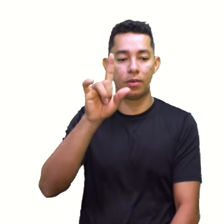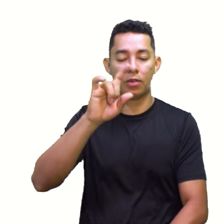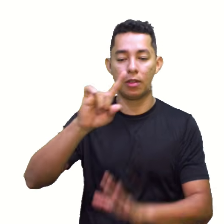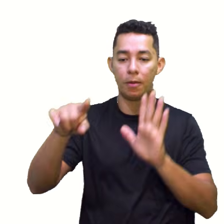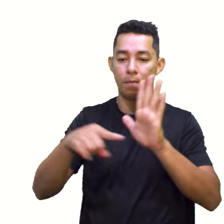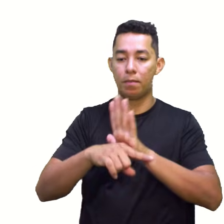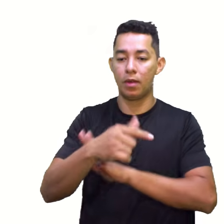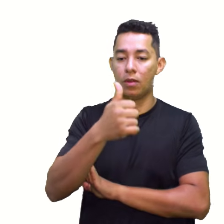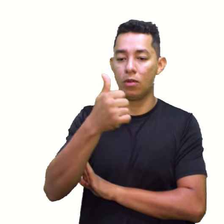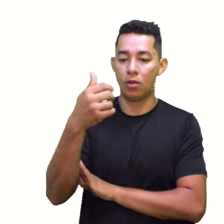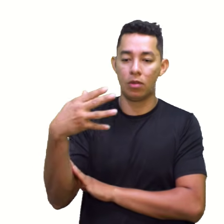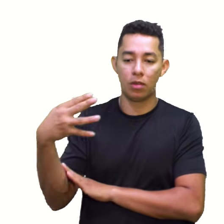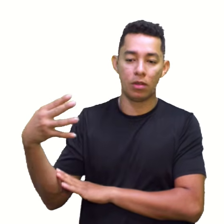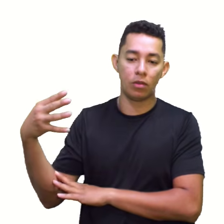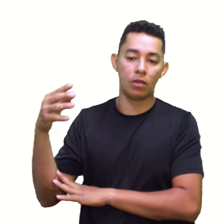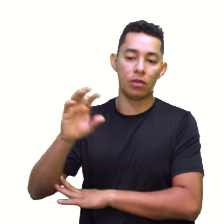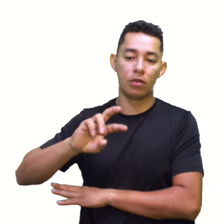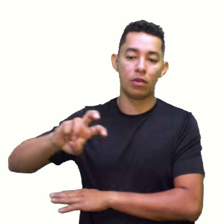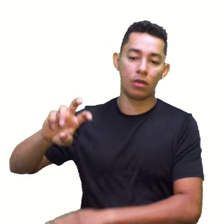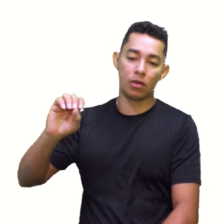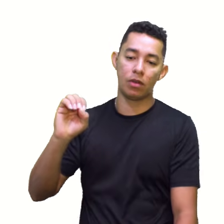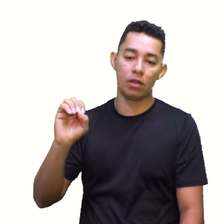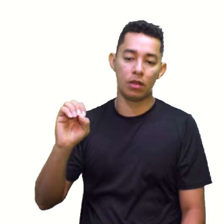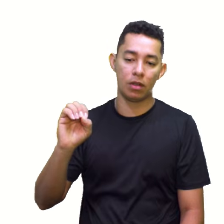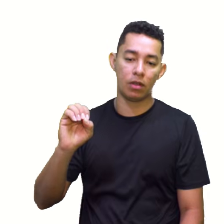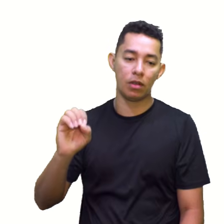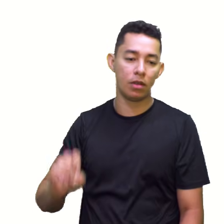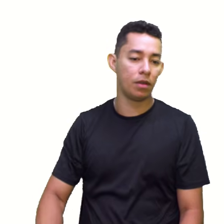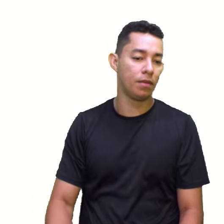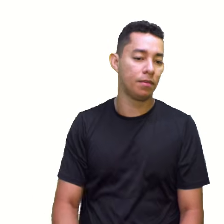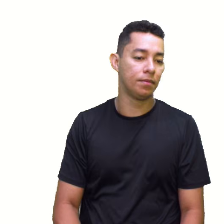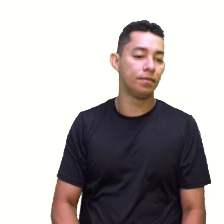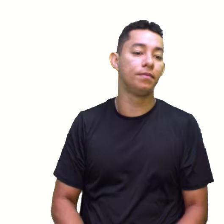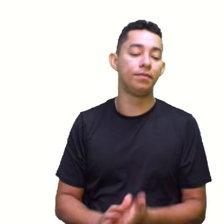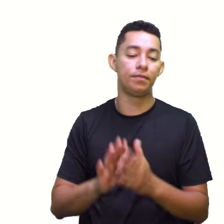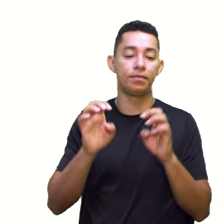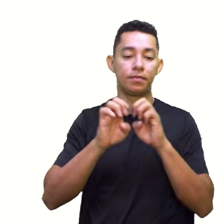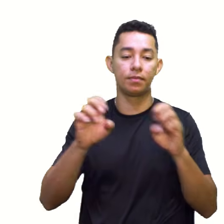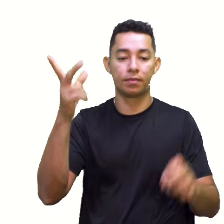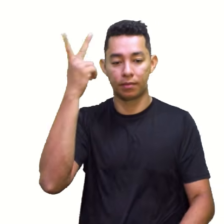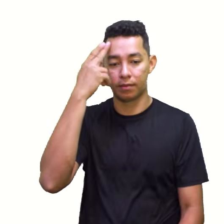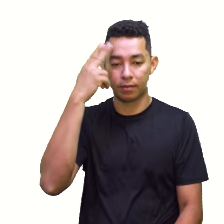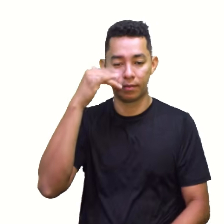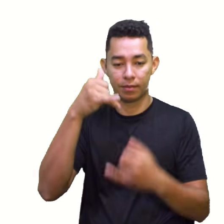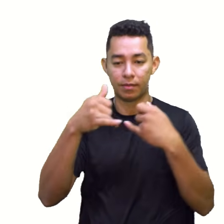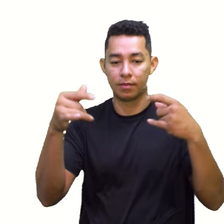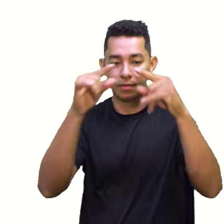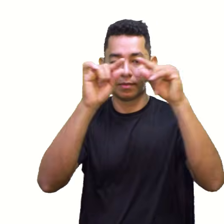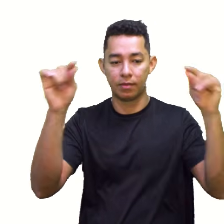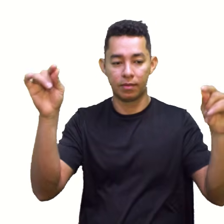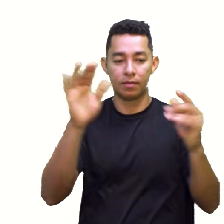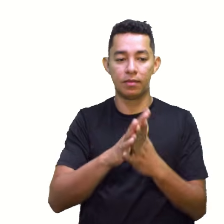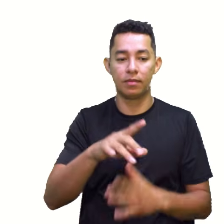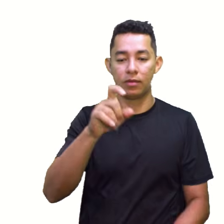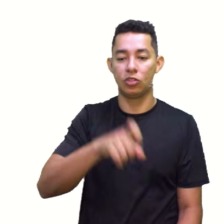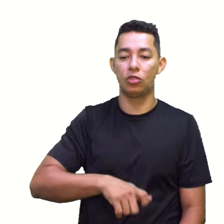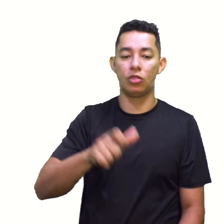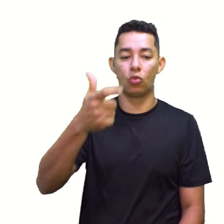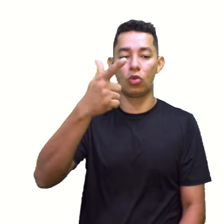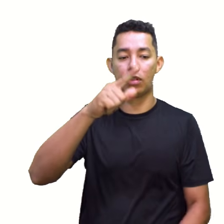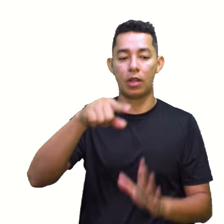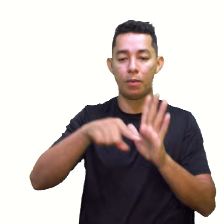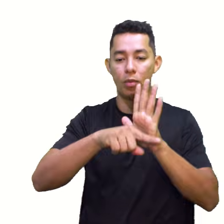mais y² menos 144. A equação normal da linha do Equador é dada